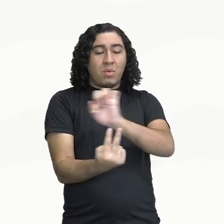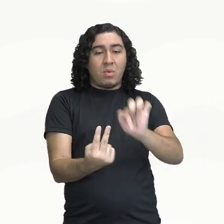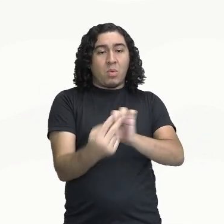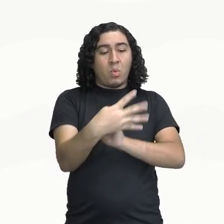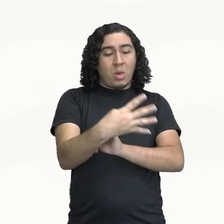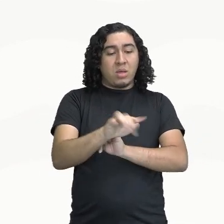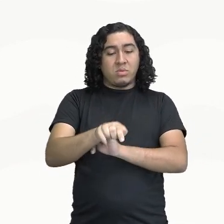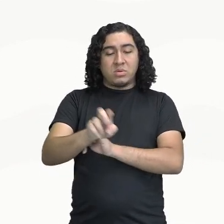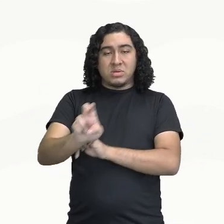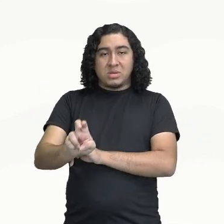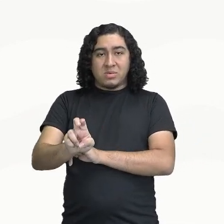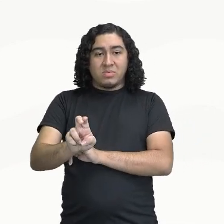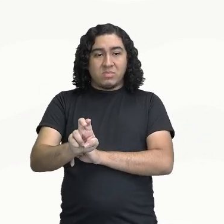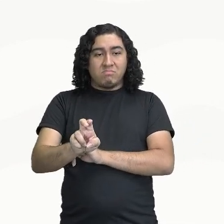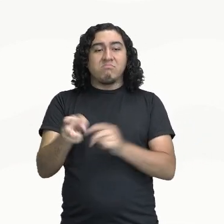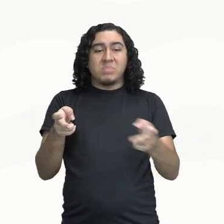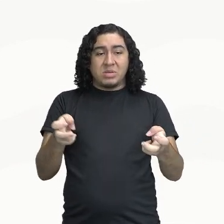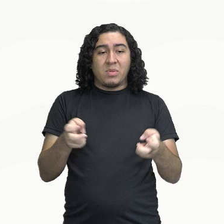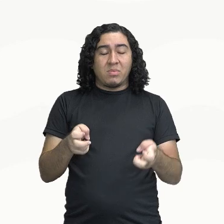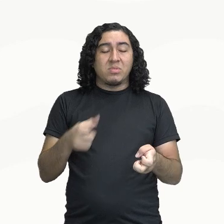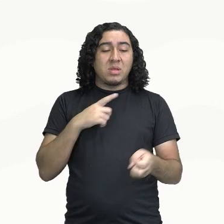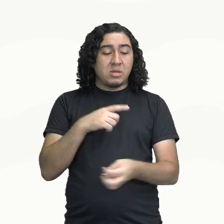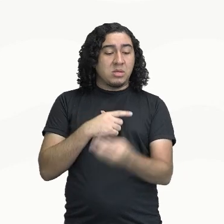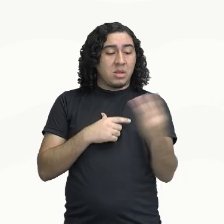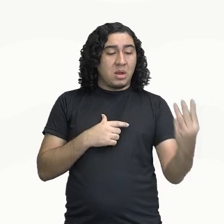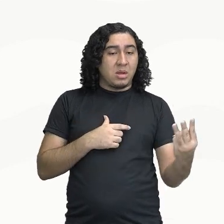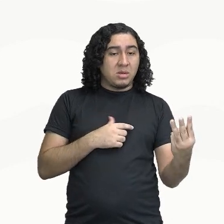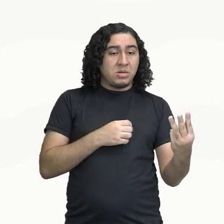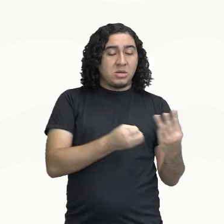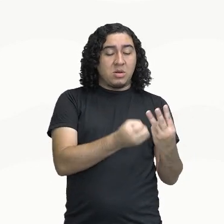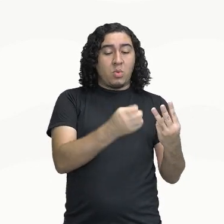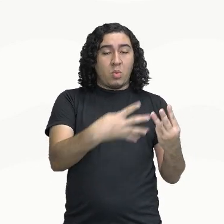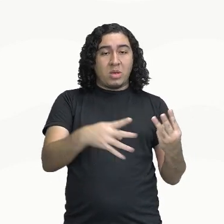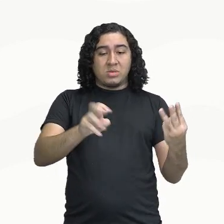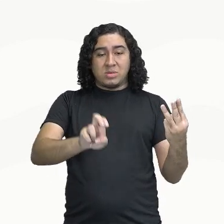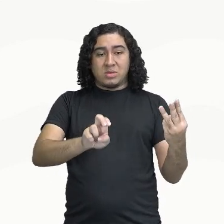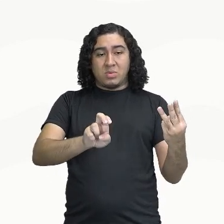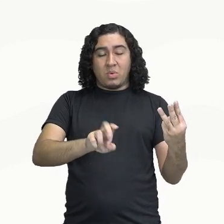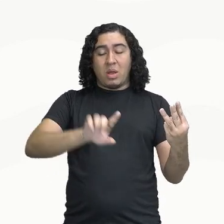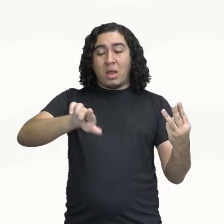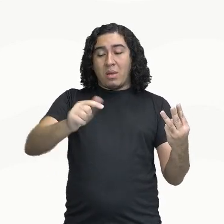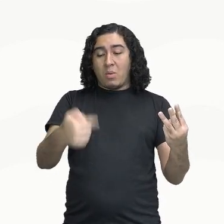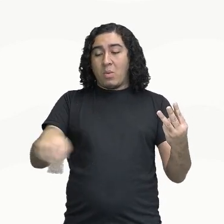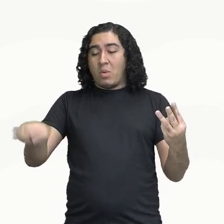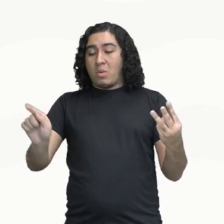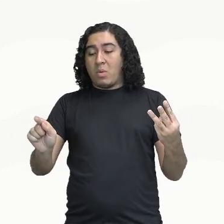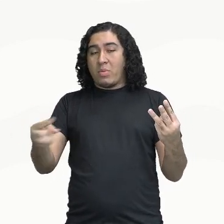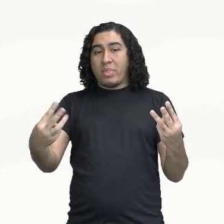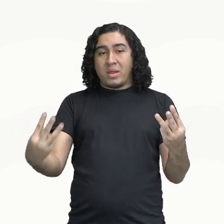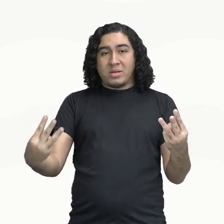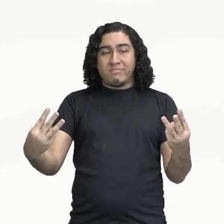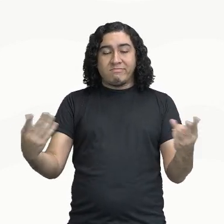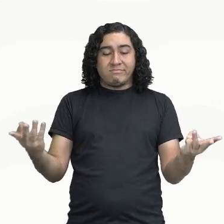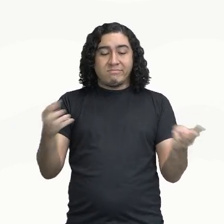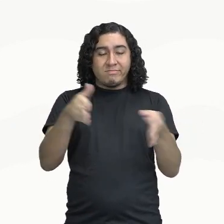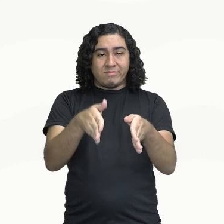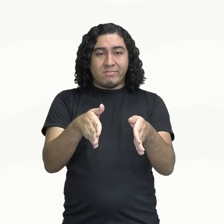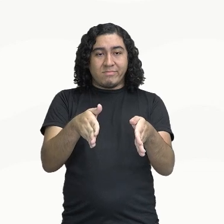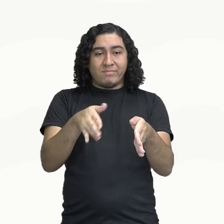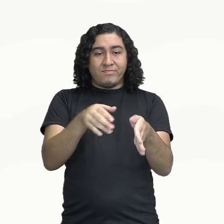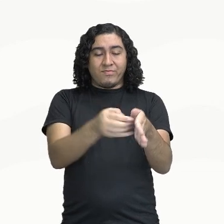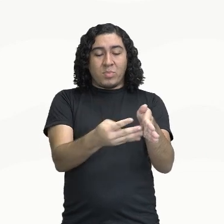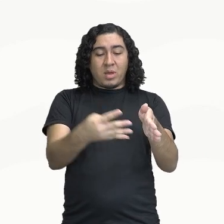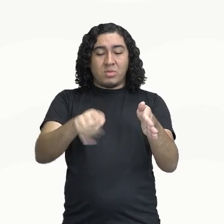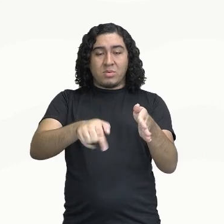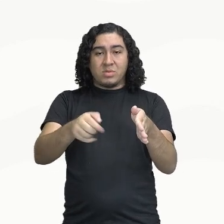meio, ó. Temos 3 valores à esquerda e 3 valores à direita dos 2 valores centrais, que nesse caso